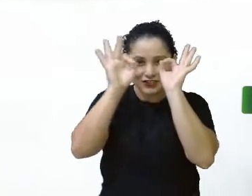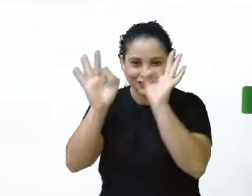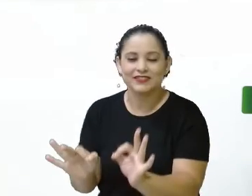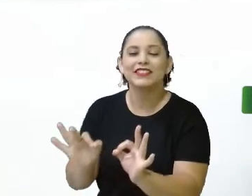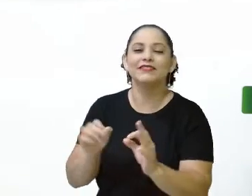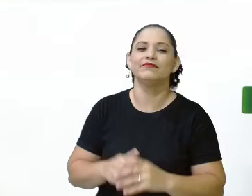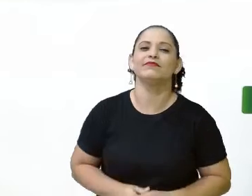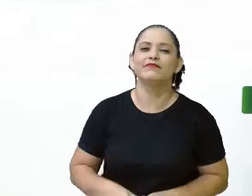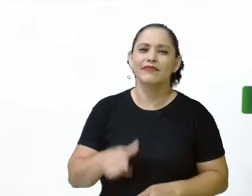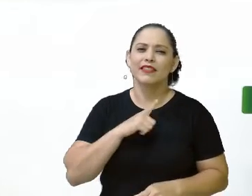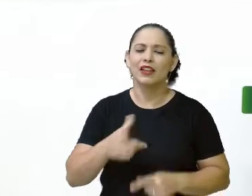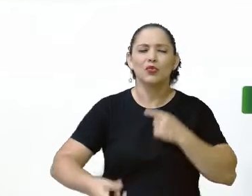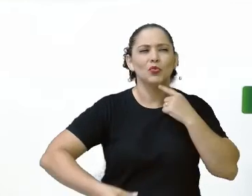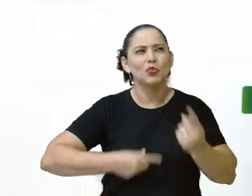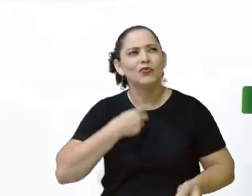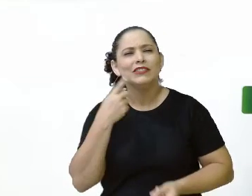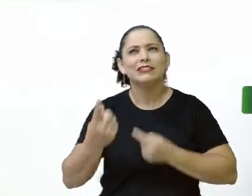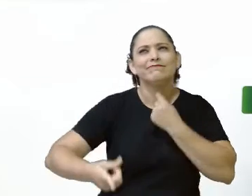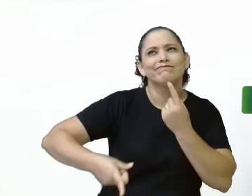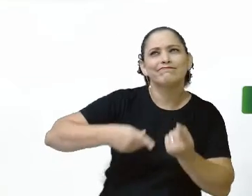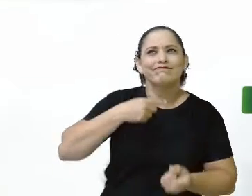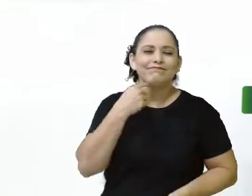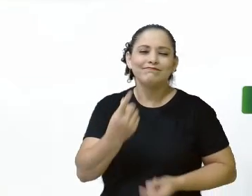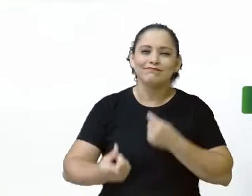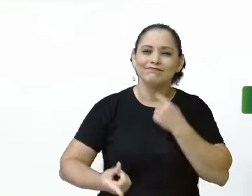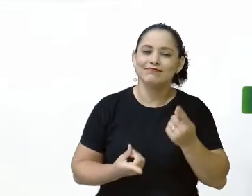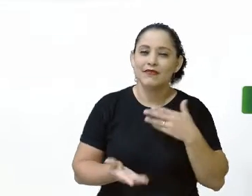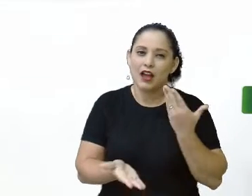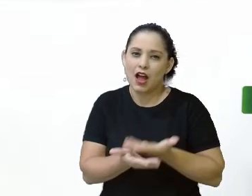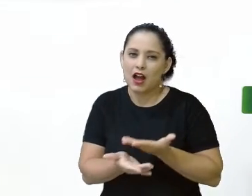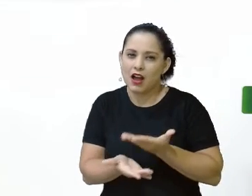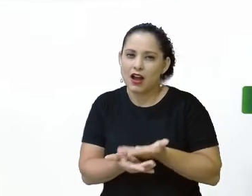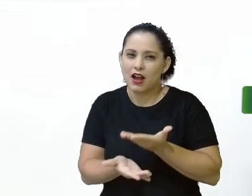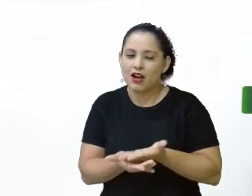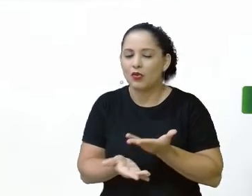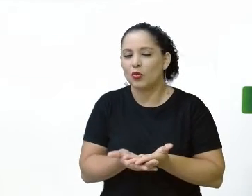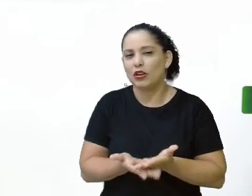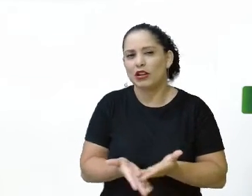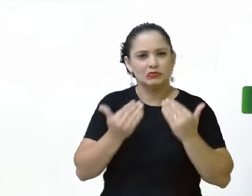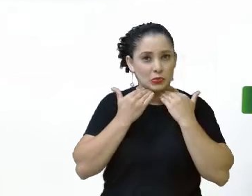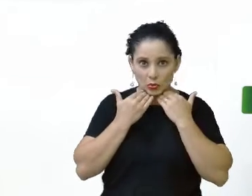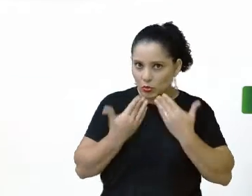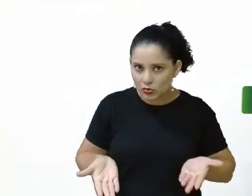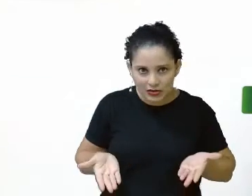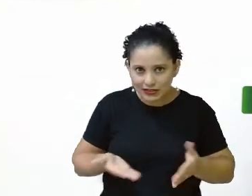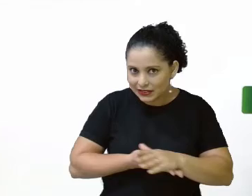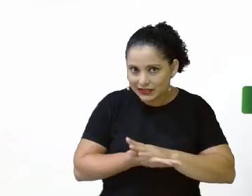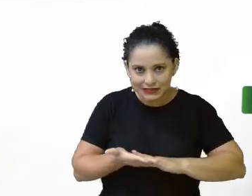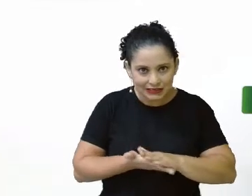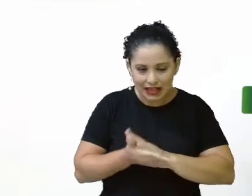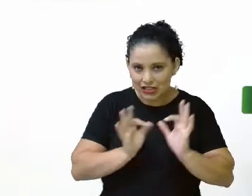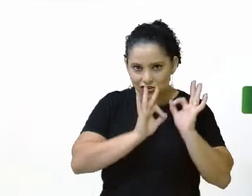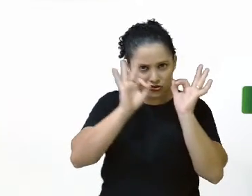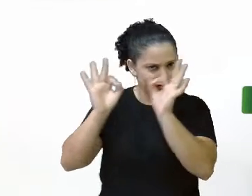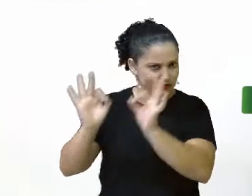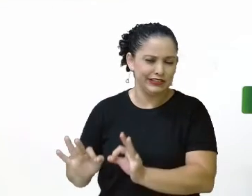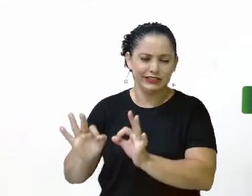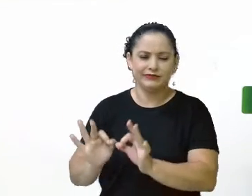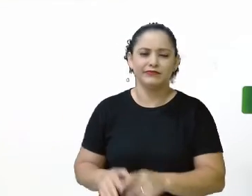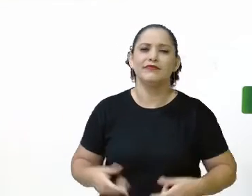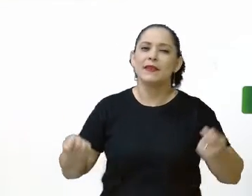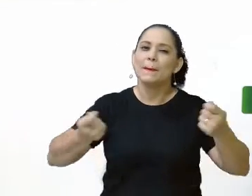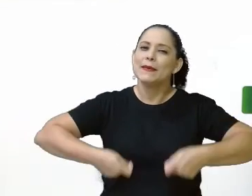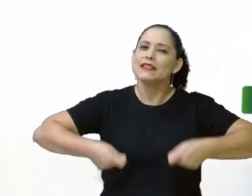você tiver alguma dúvida, se a aula você não conseguiu assistir toda, se vai